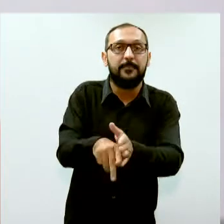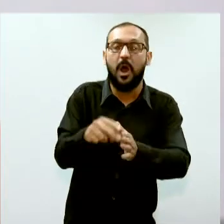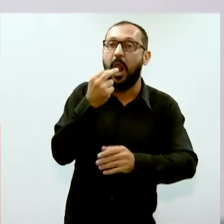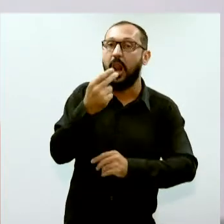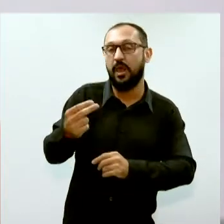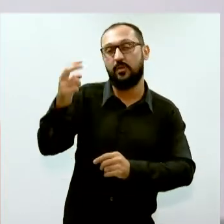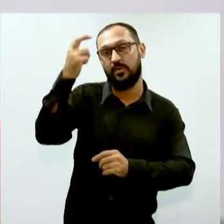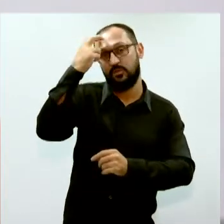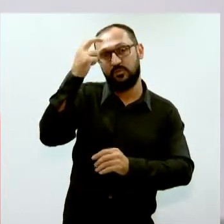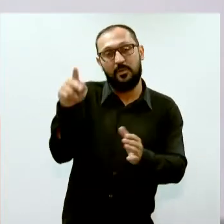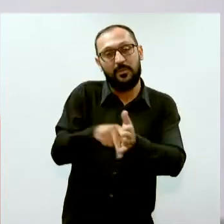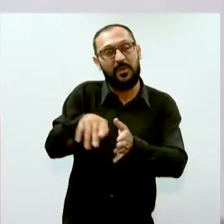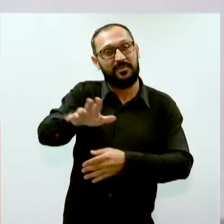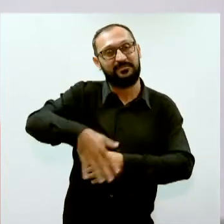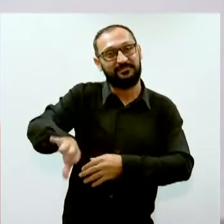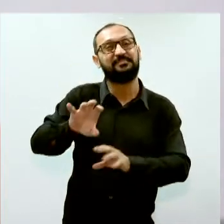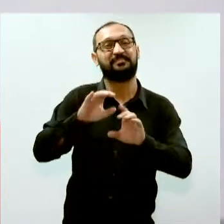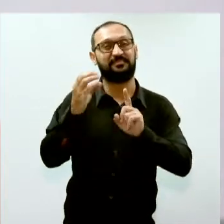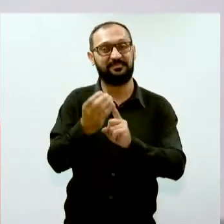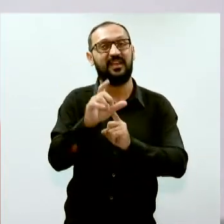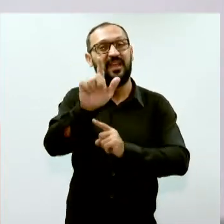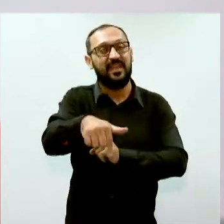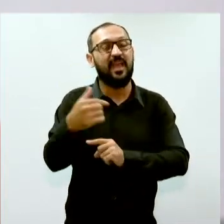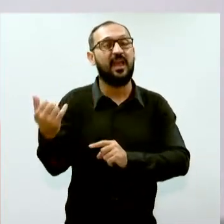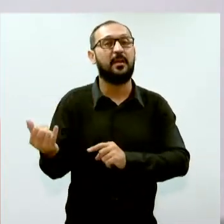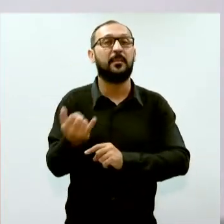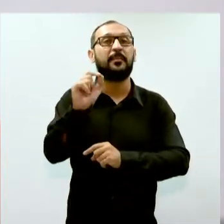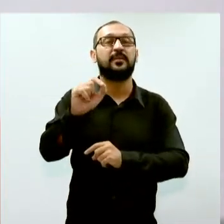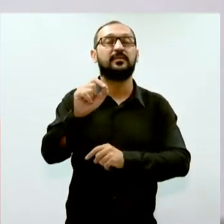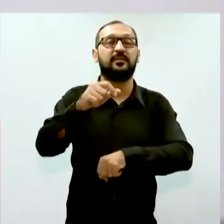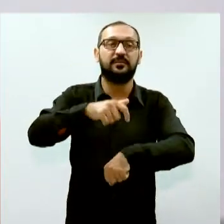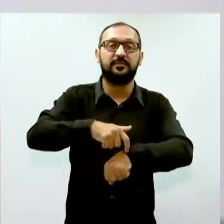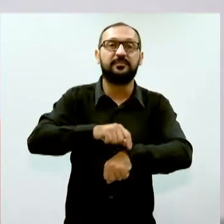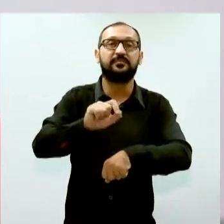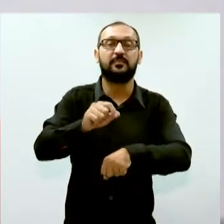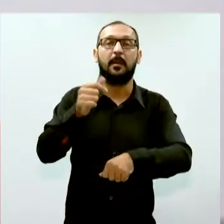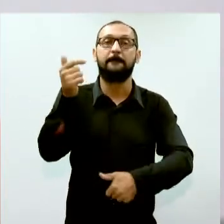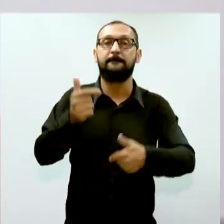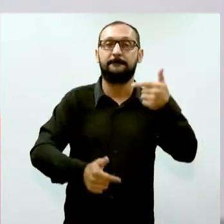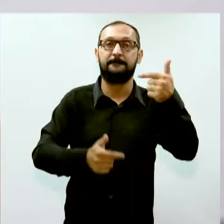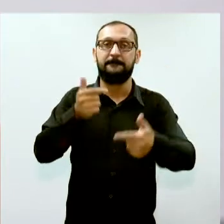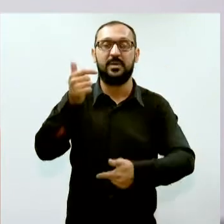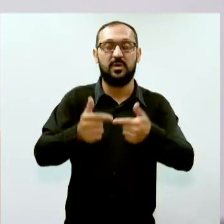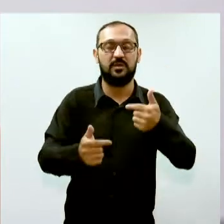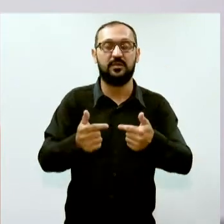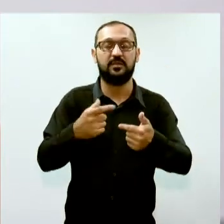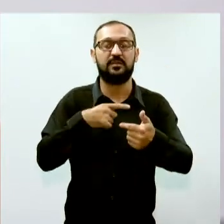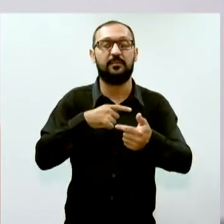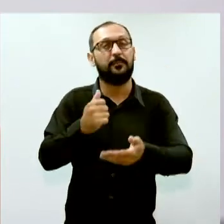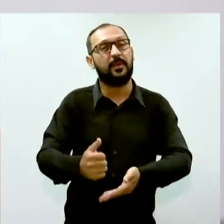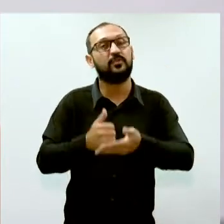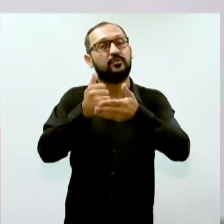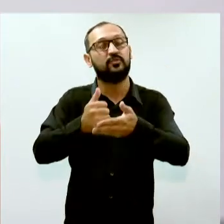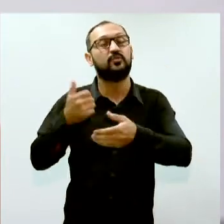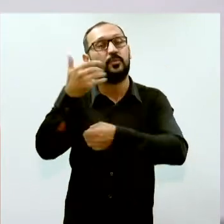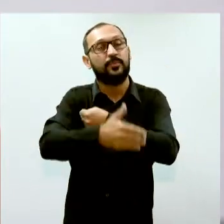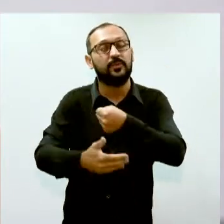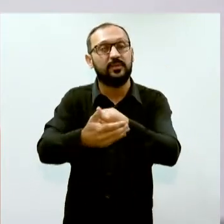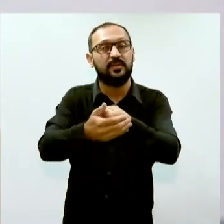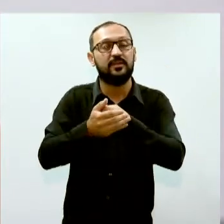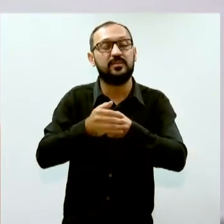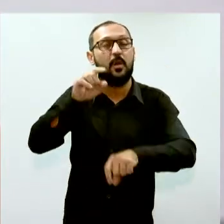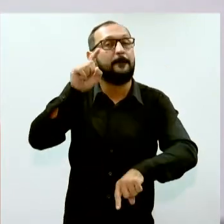da comunidade, né? E também é uma importante política linguística de salvaguarda do patrimônio